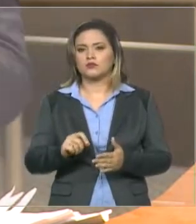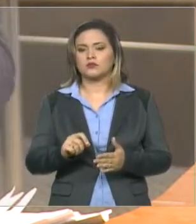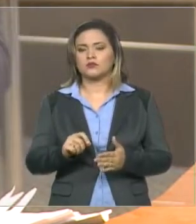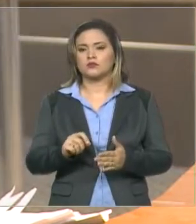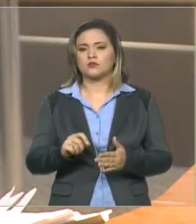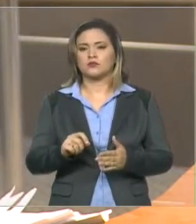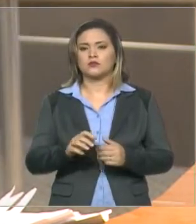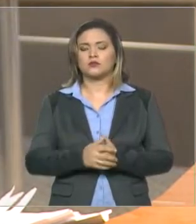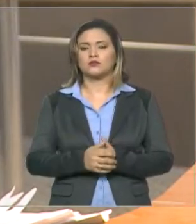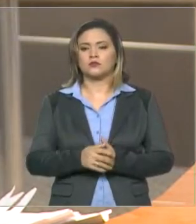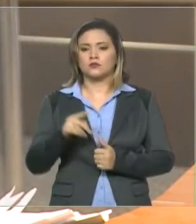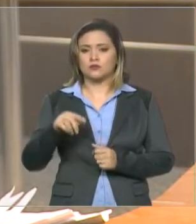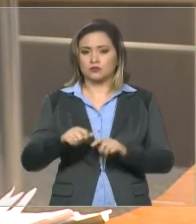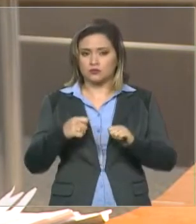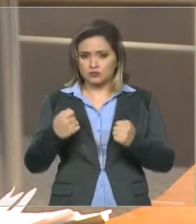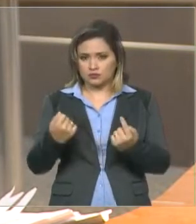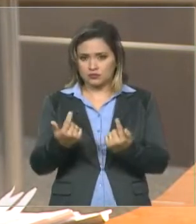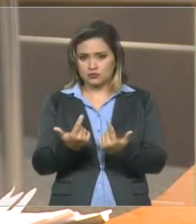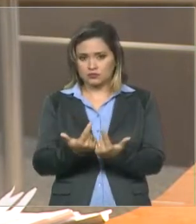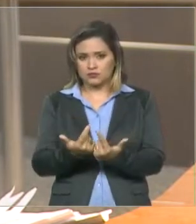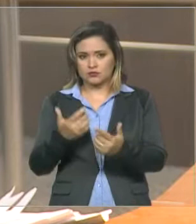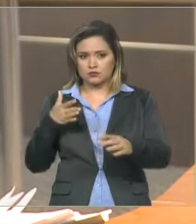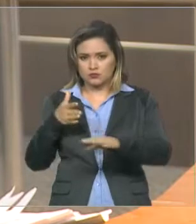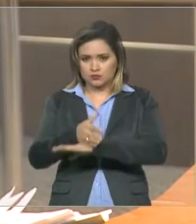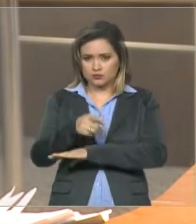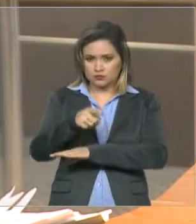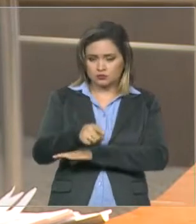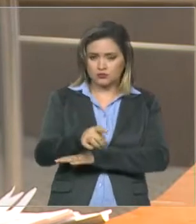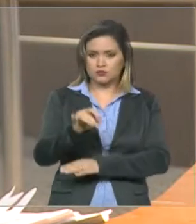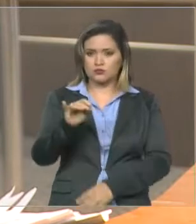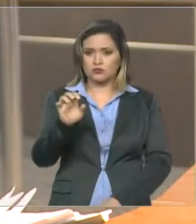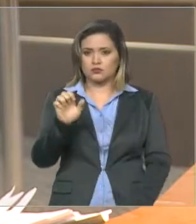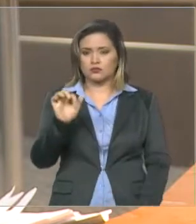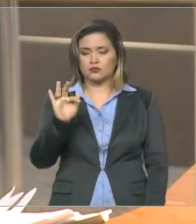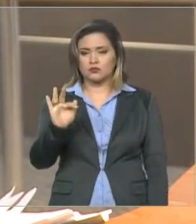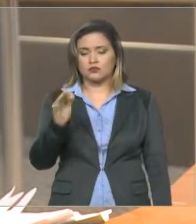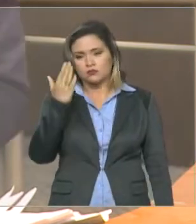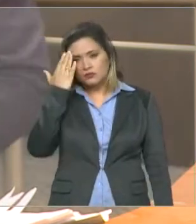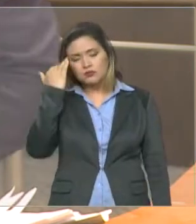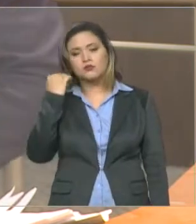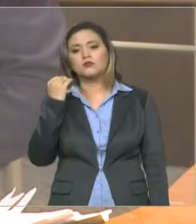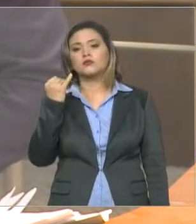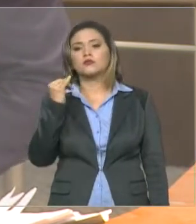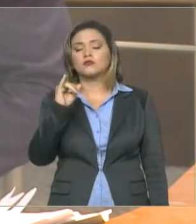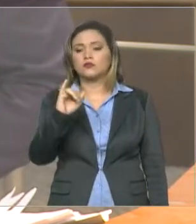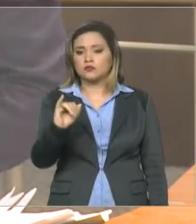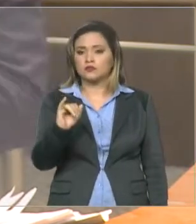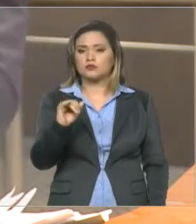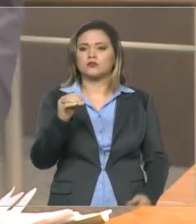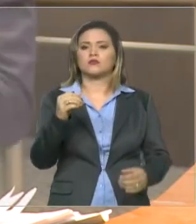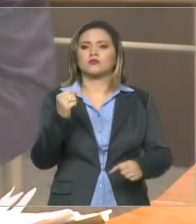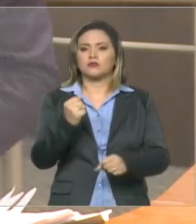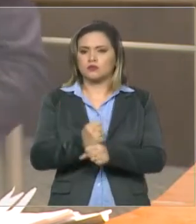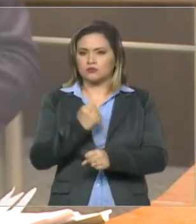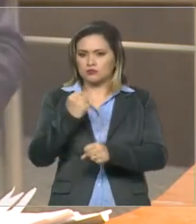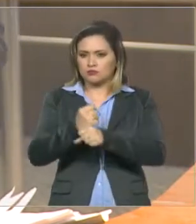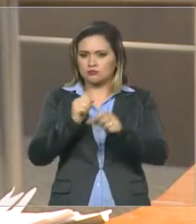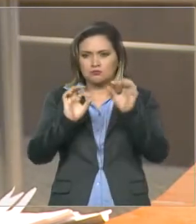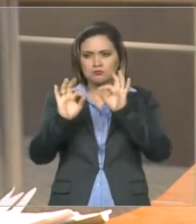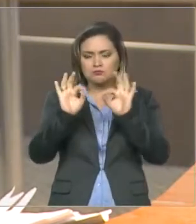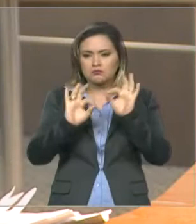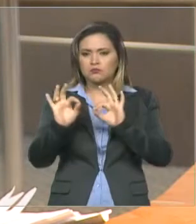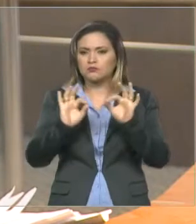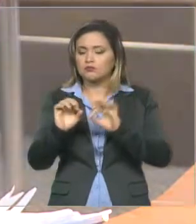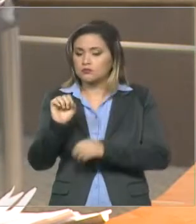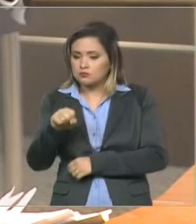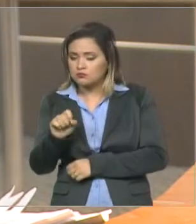se realmente o teatro estava com problemas ou não estava. Então, isso nós vamos fazer uma representação junto à Polícia Civil do Estado